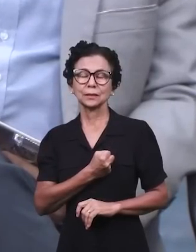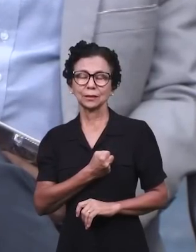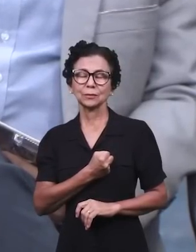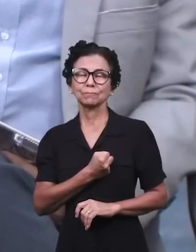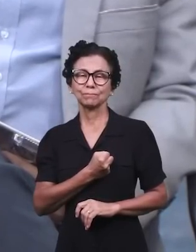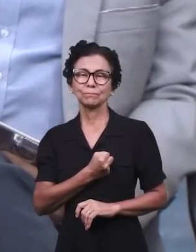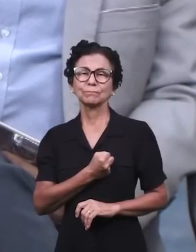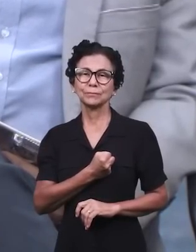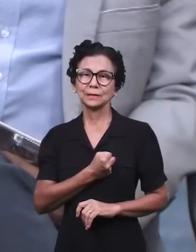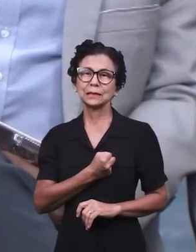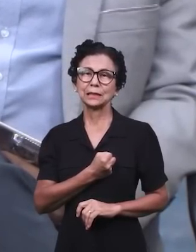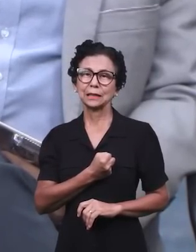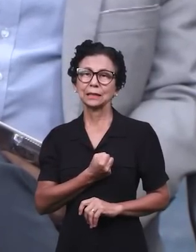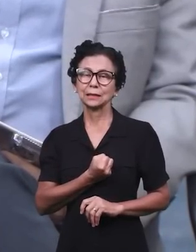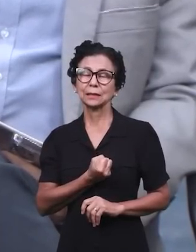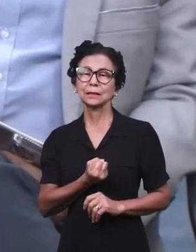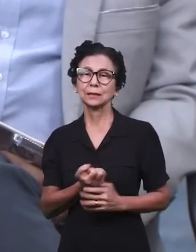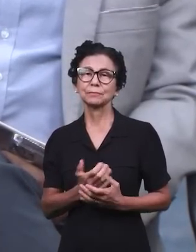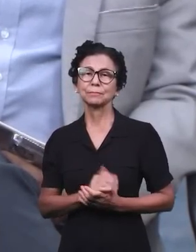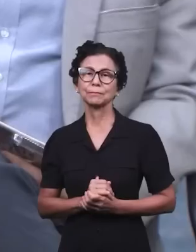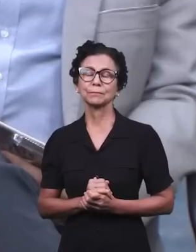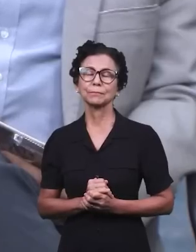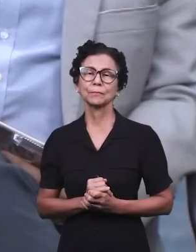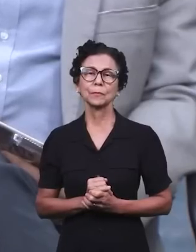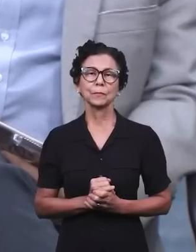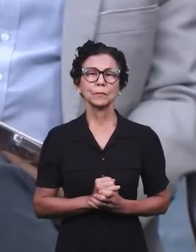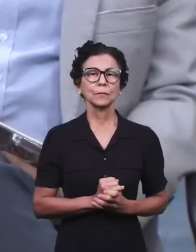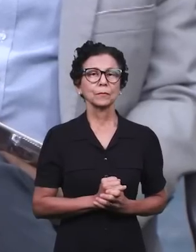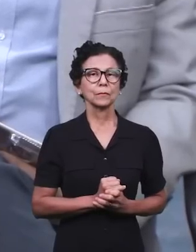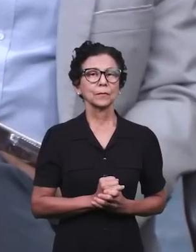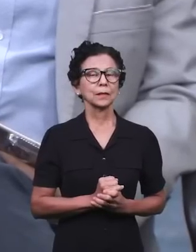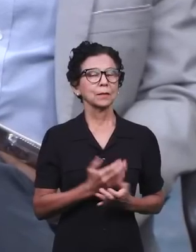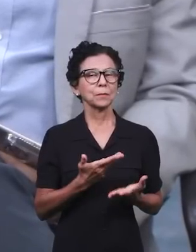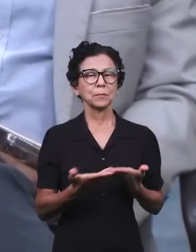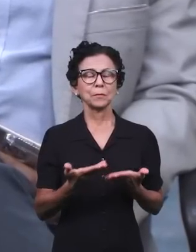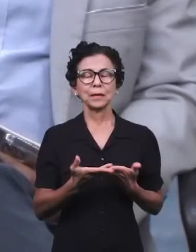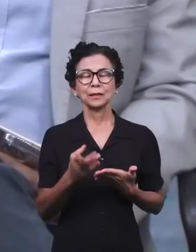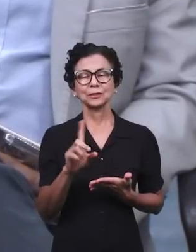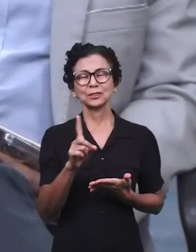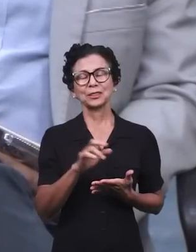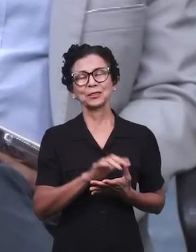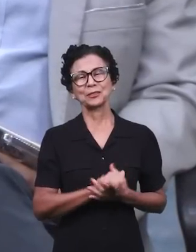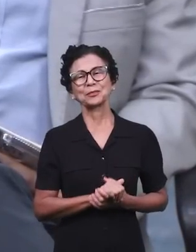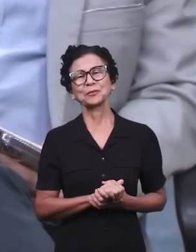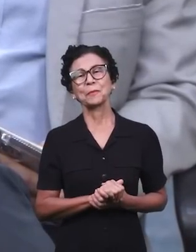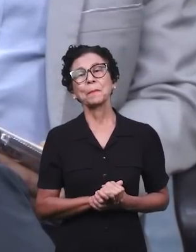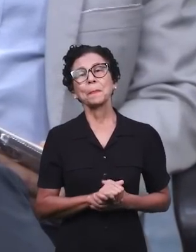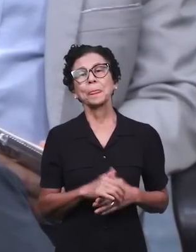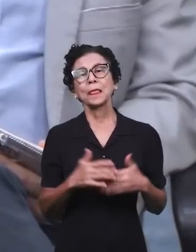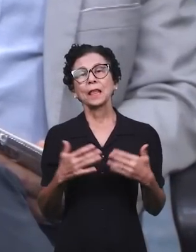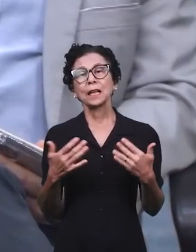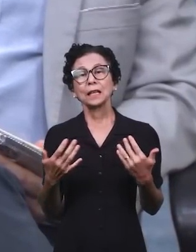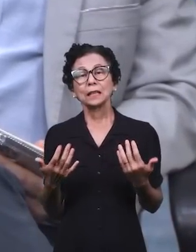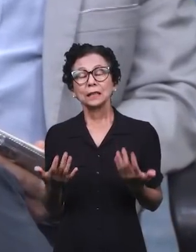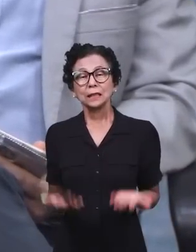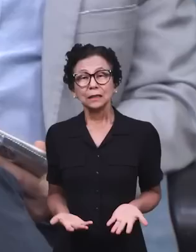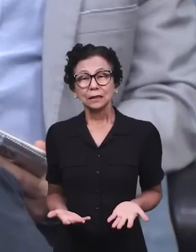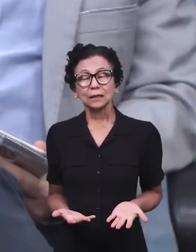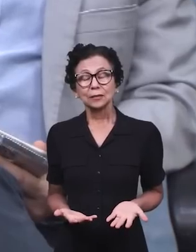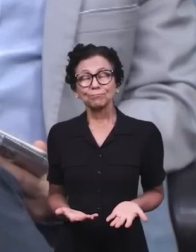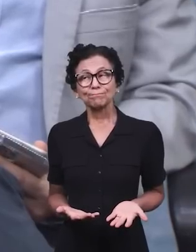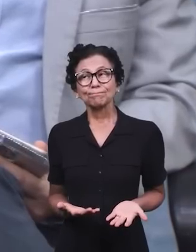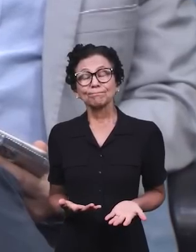experiência do Senhor. E ele diz assim, e a sombra das tuas asas me abriu. Então,